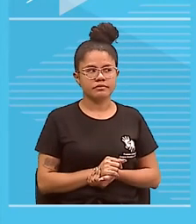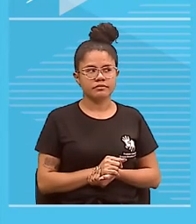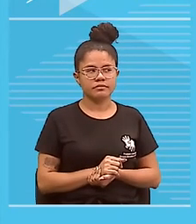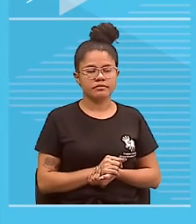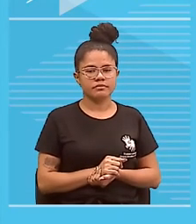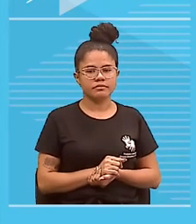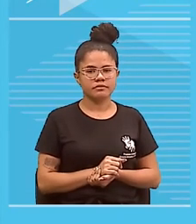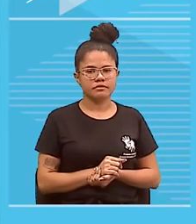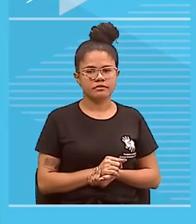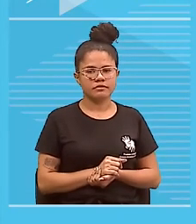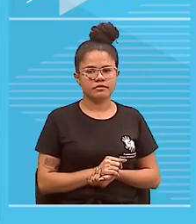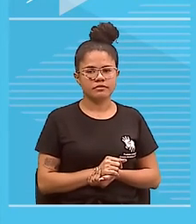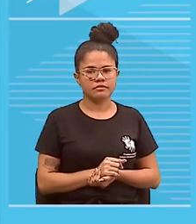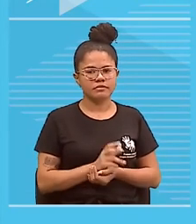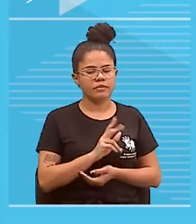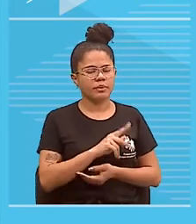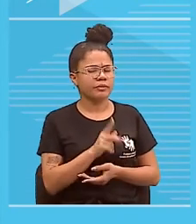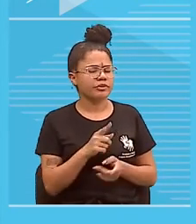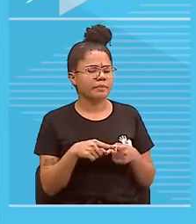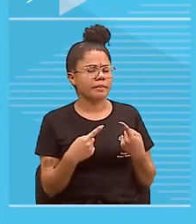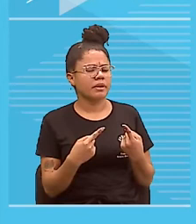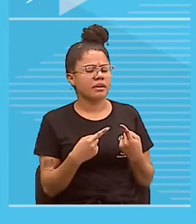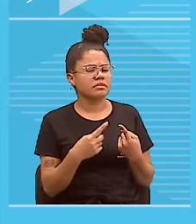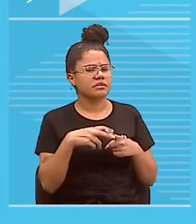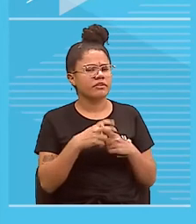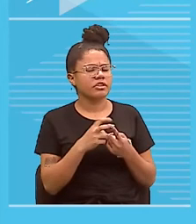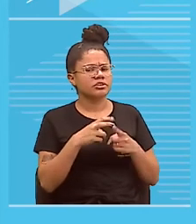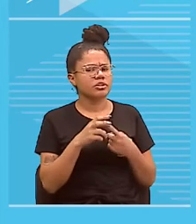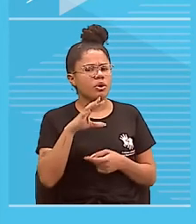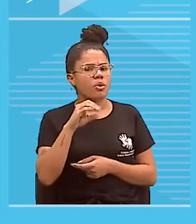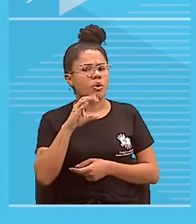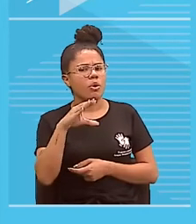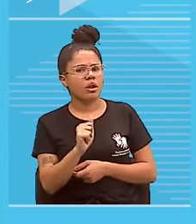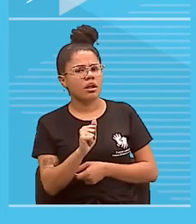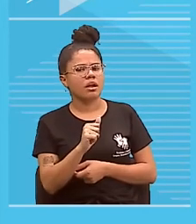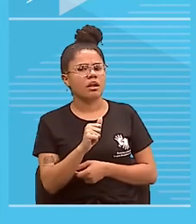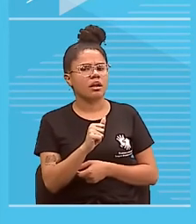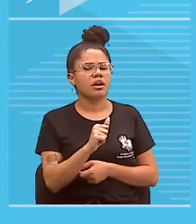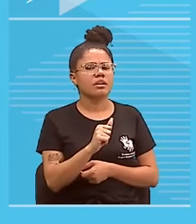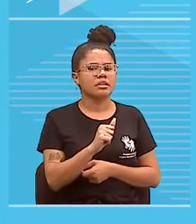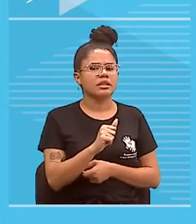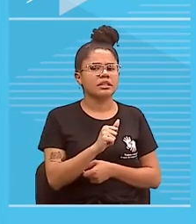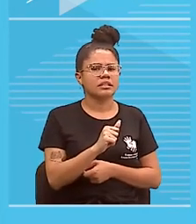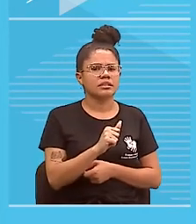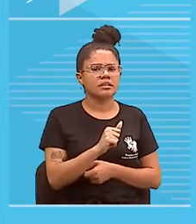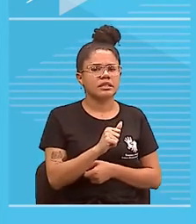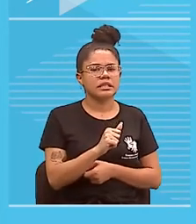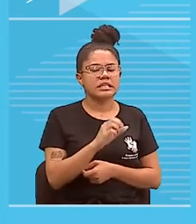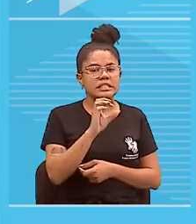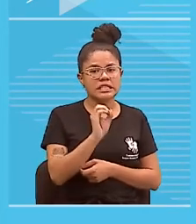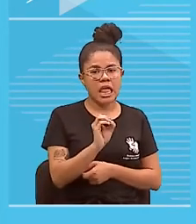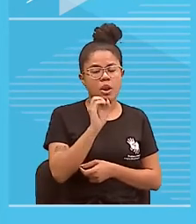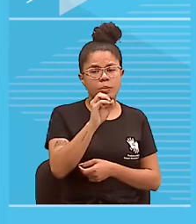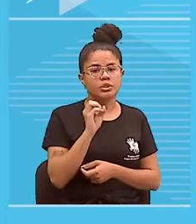afirmando professora mas a coca-cola zero parece que tem mais açúcar que é normal porque era justamente isso que